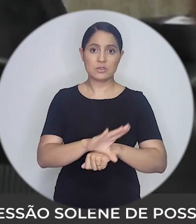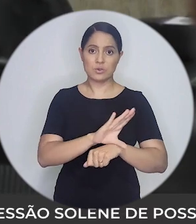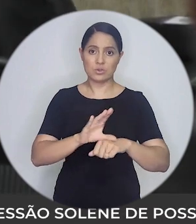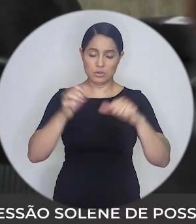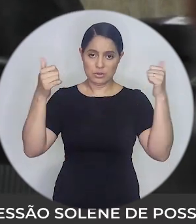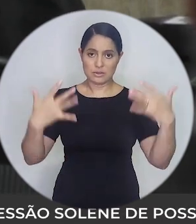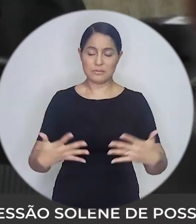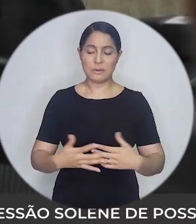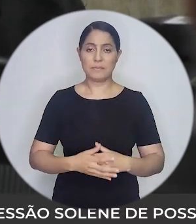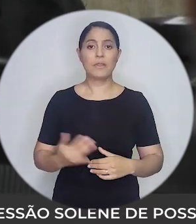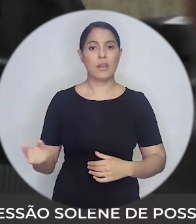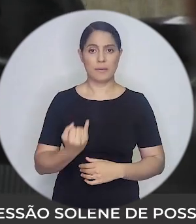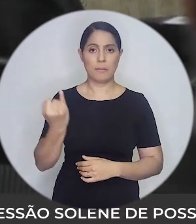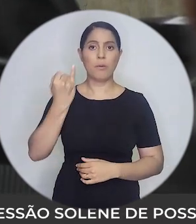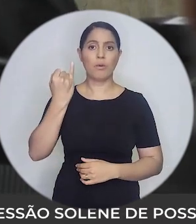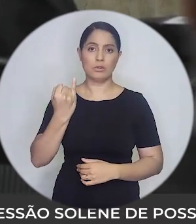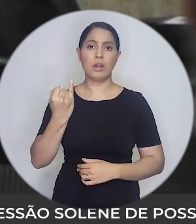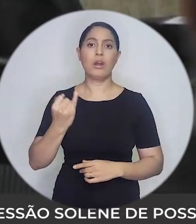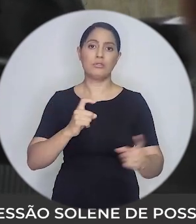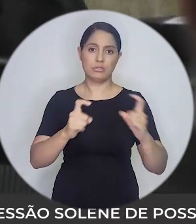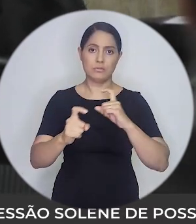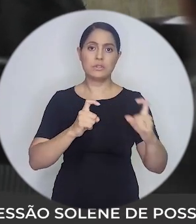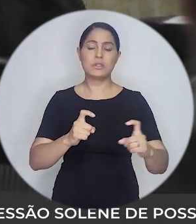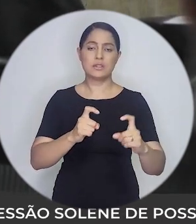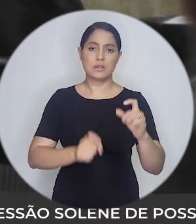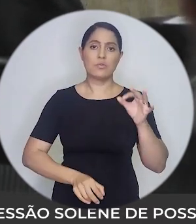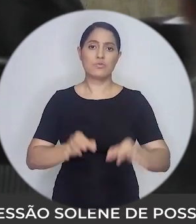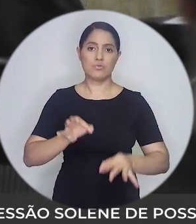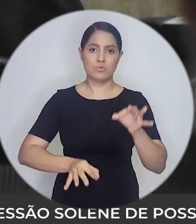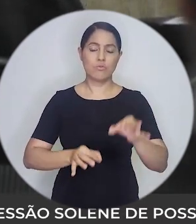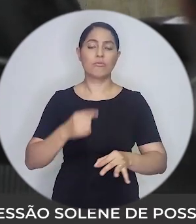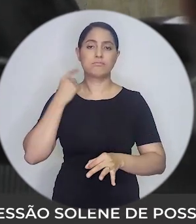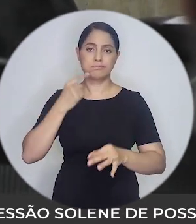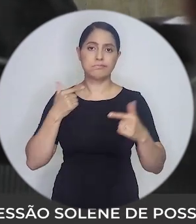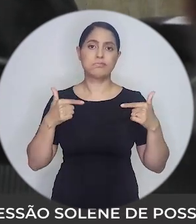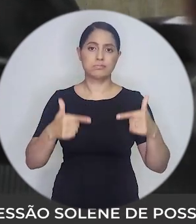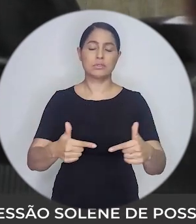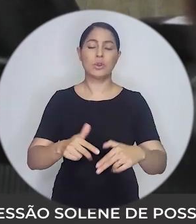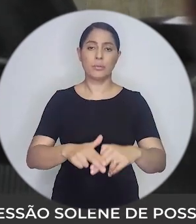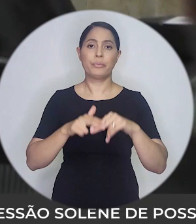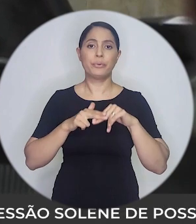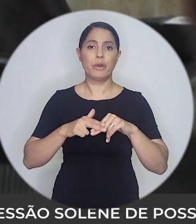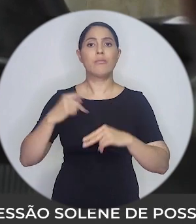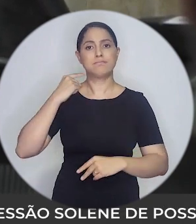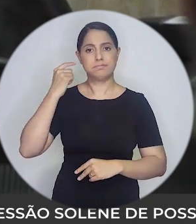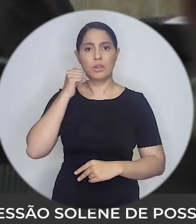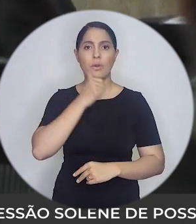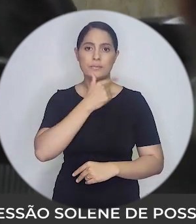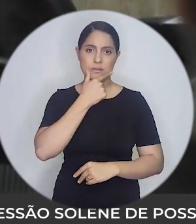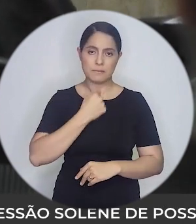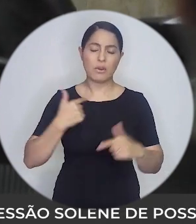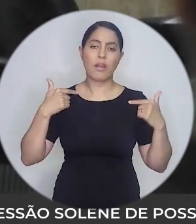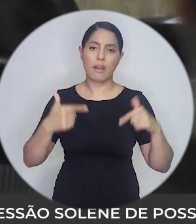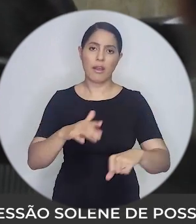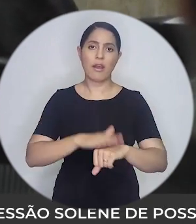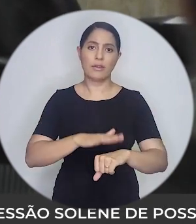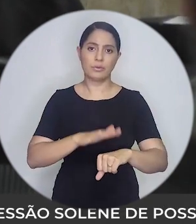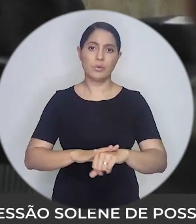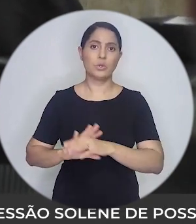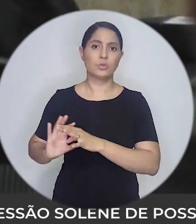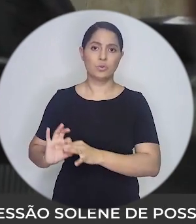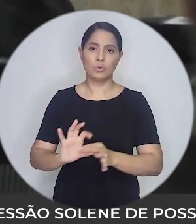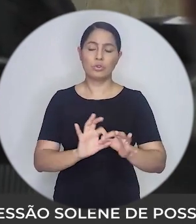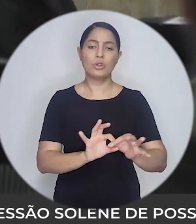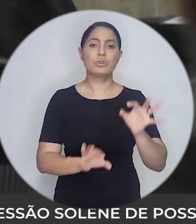a indispensabilidade da advocacia na administração da justiça, por compreender que advogados e advogadas atuam